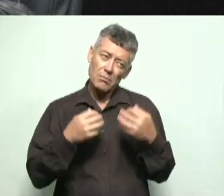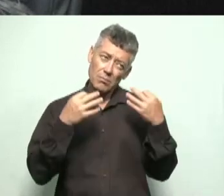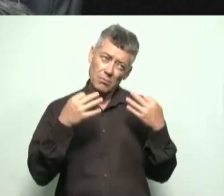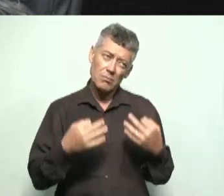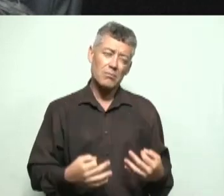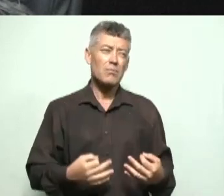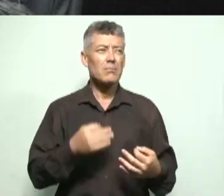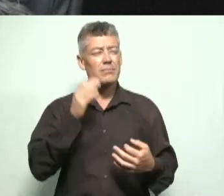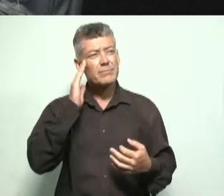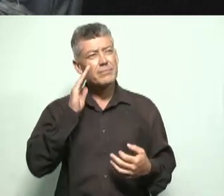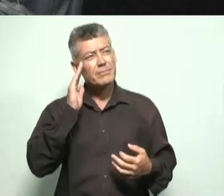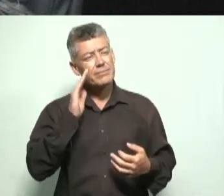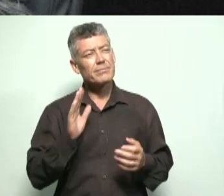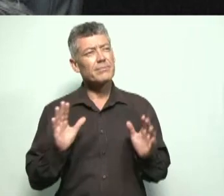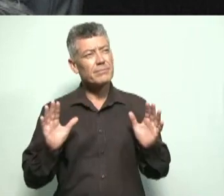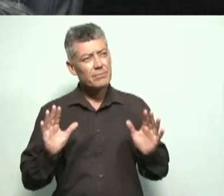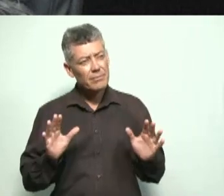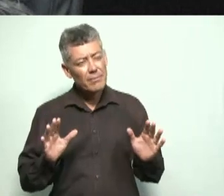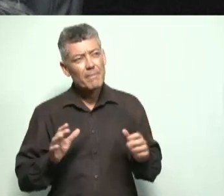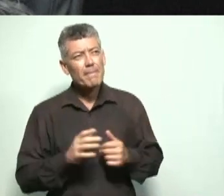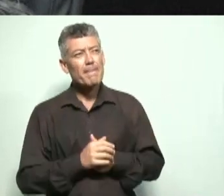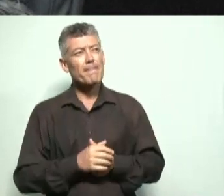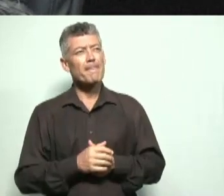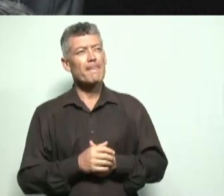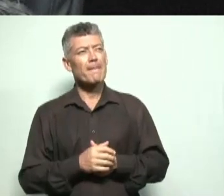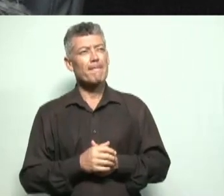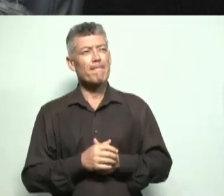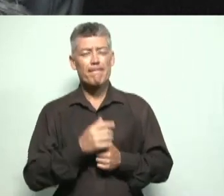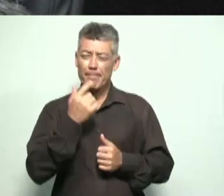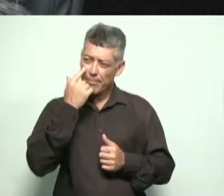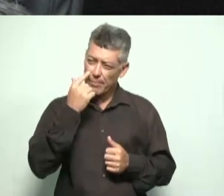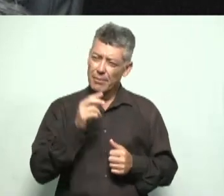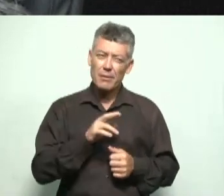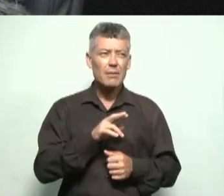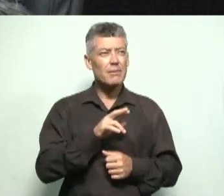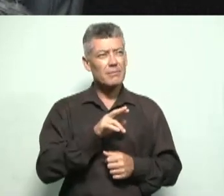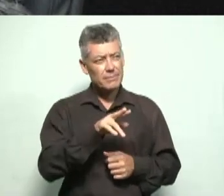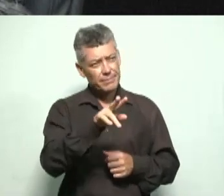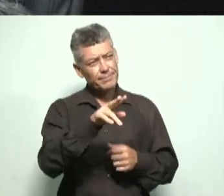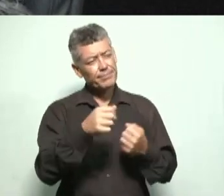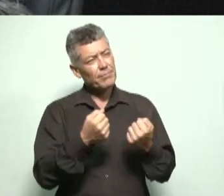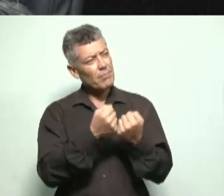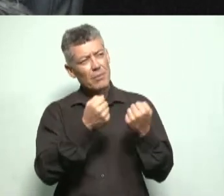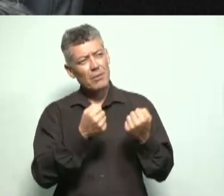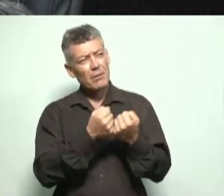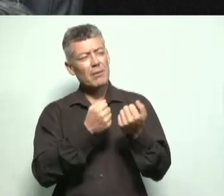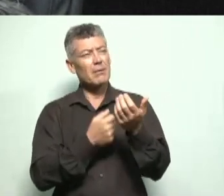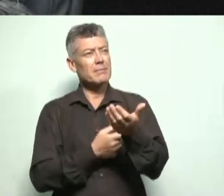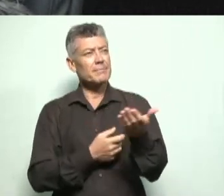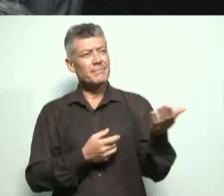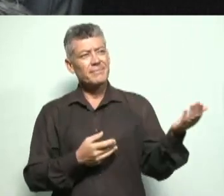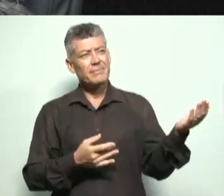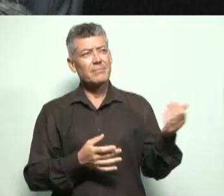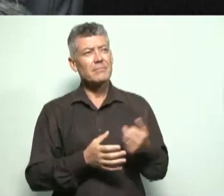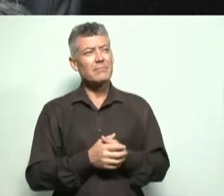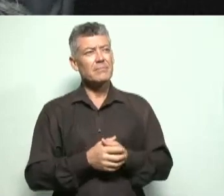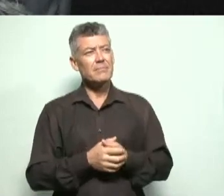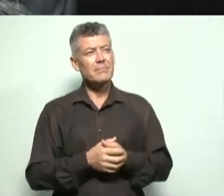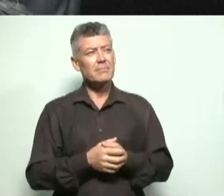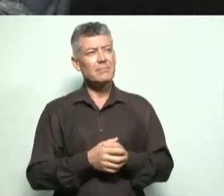eu reconheço porque vejo a sua luta, não só por outros bairros, também como